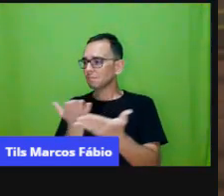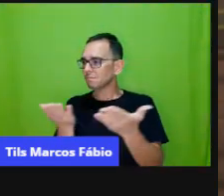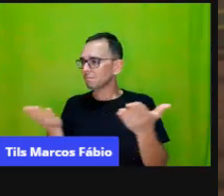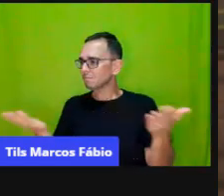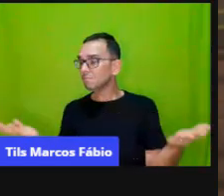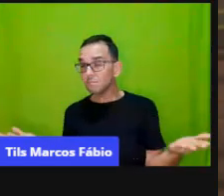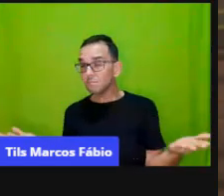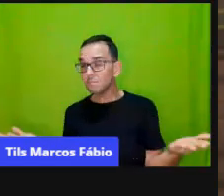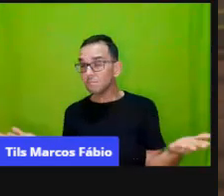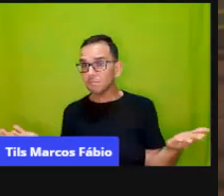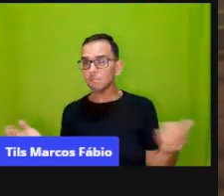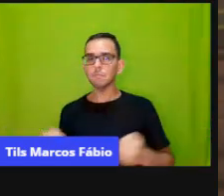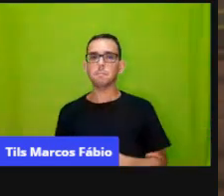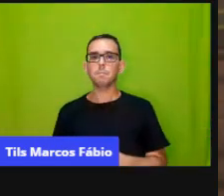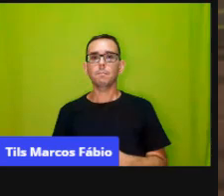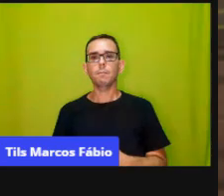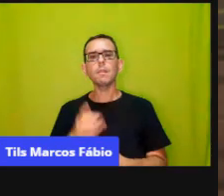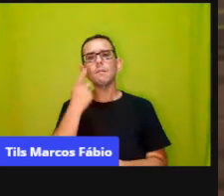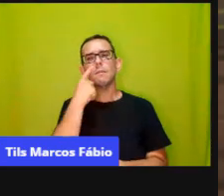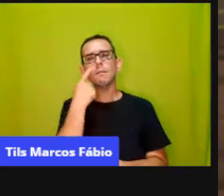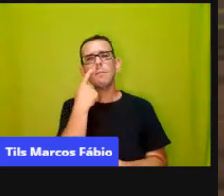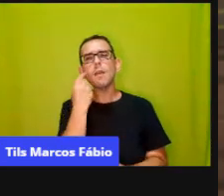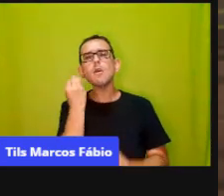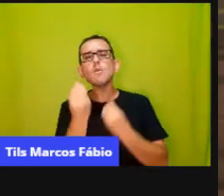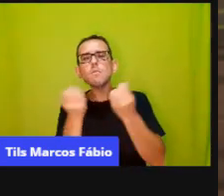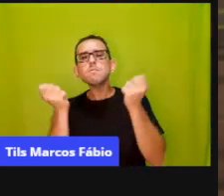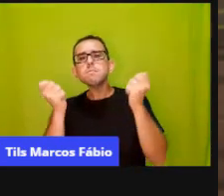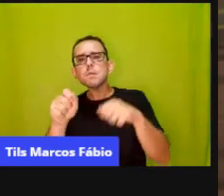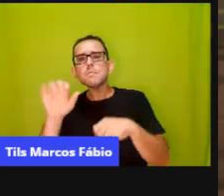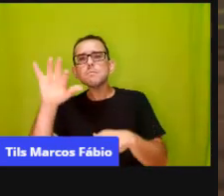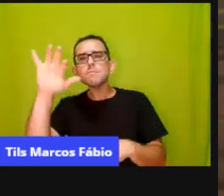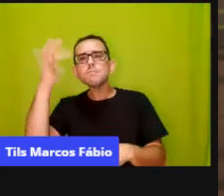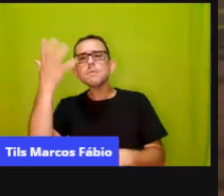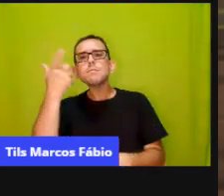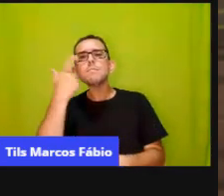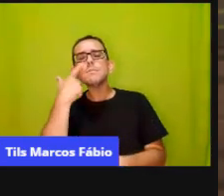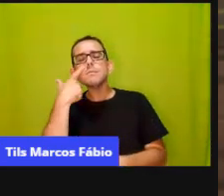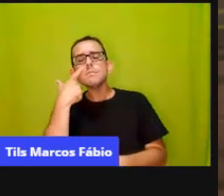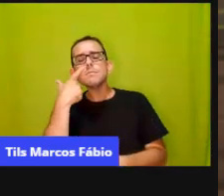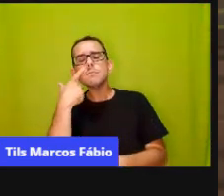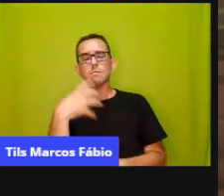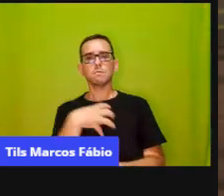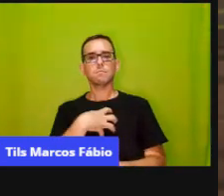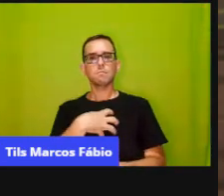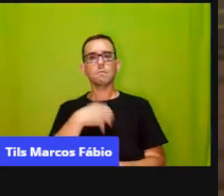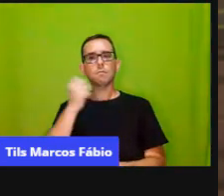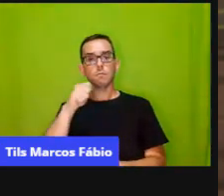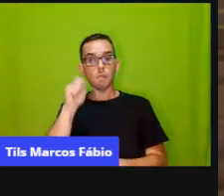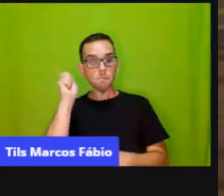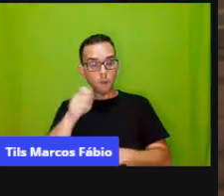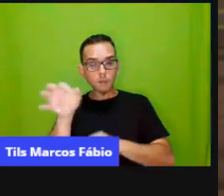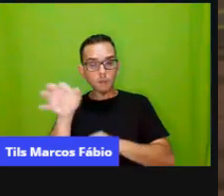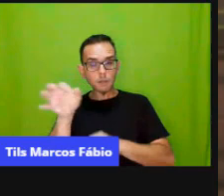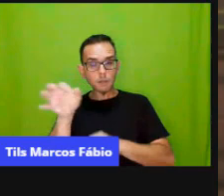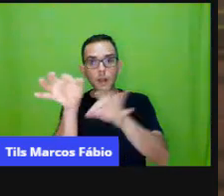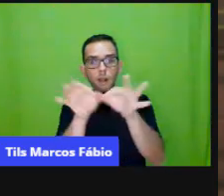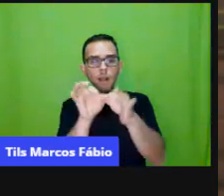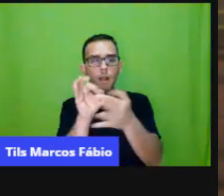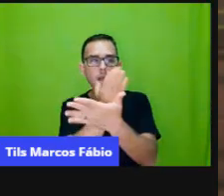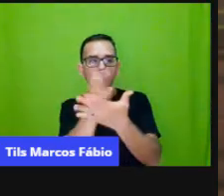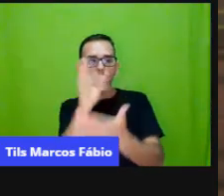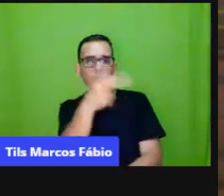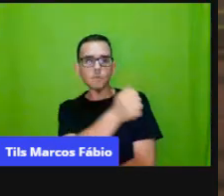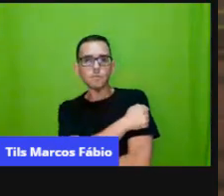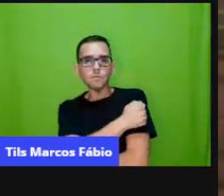sua vida natural. Vamos ver como é que isso pode funcionar numa abordagem, e isso é uma coisa que a gente pode trabalhar com os alunos de vocês no